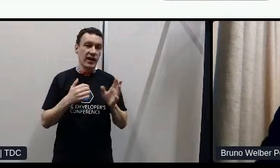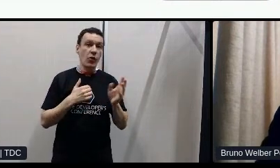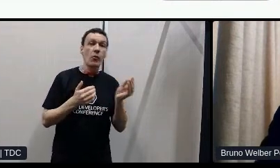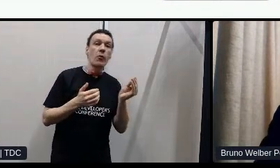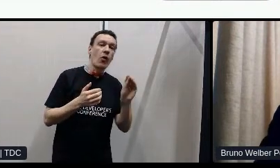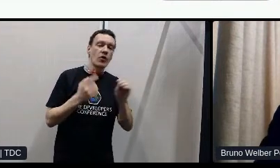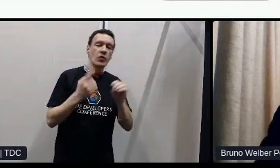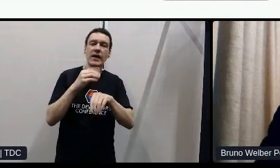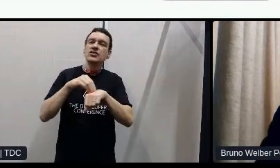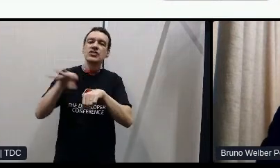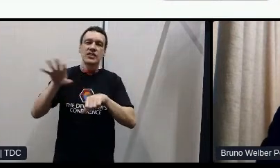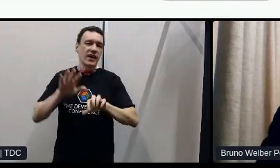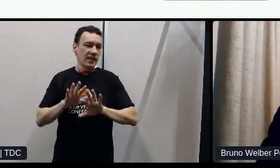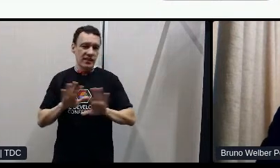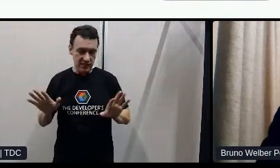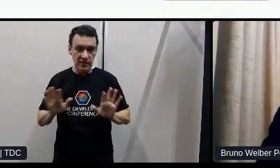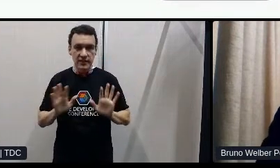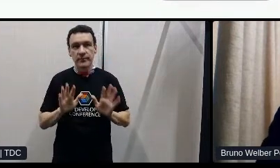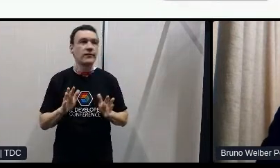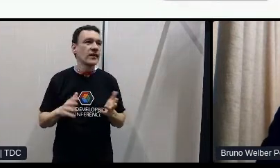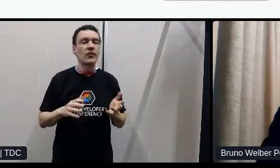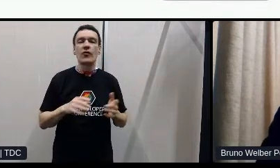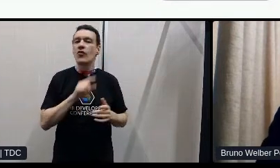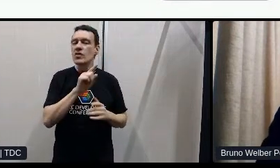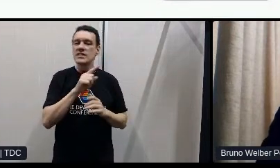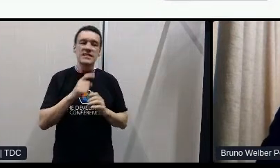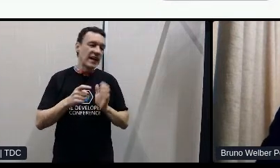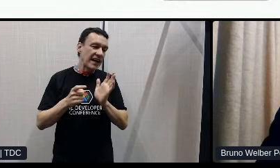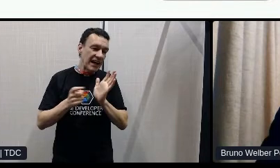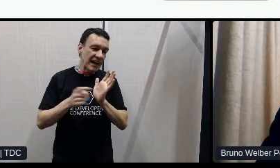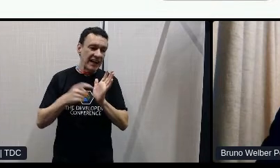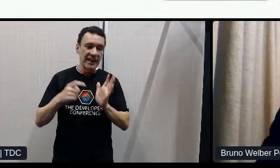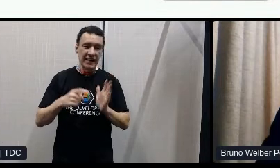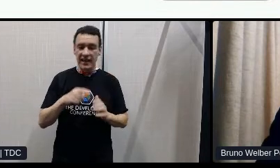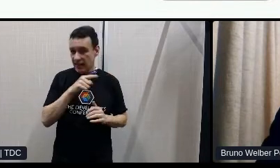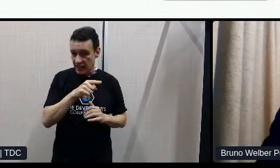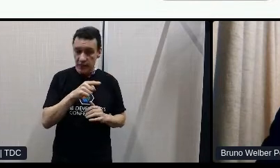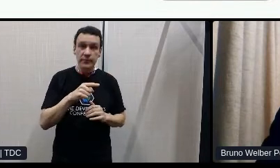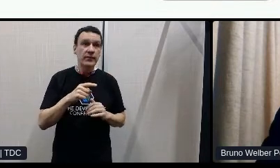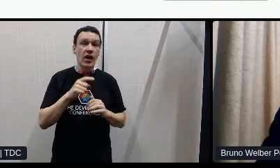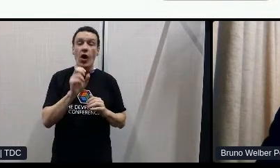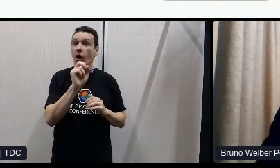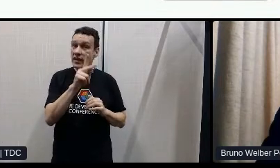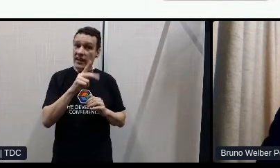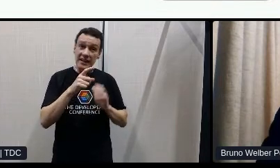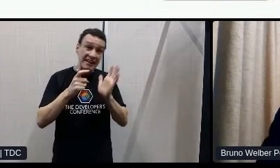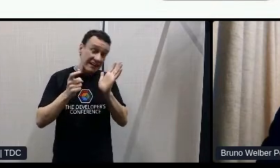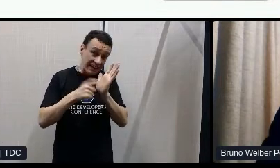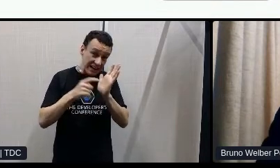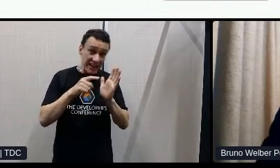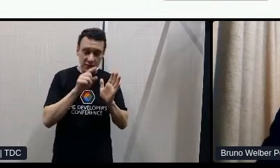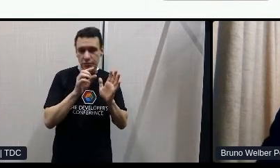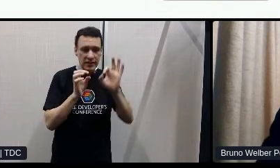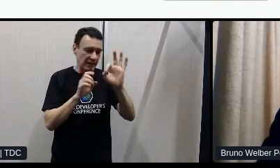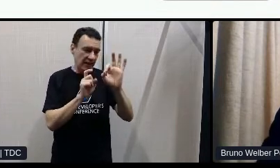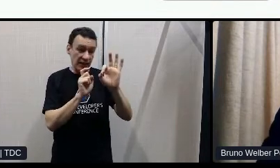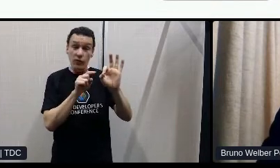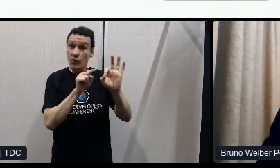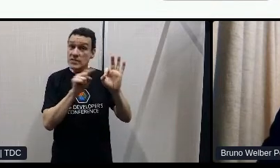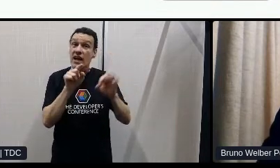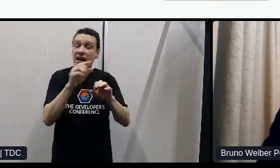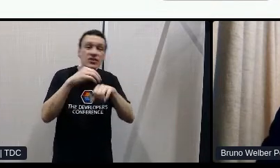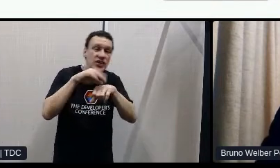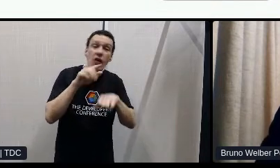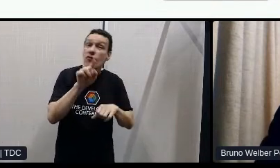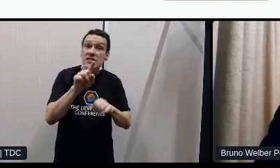usuário, clique nesse ok para, sei lá, enviar uma determinada informação,